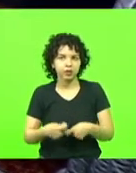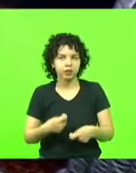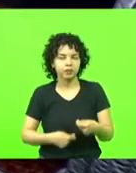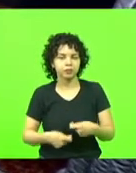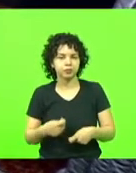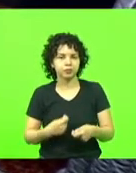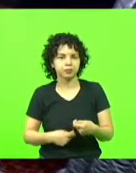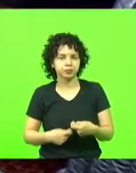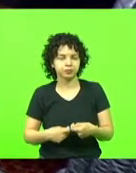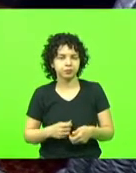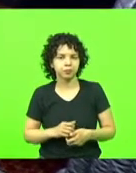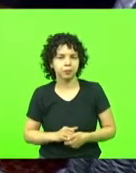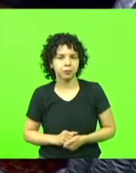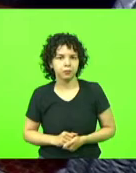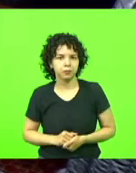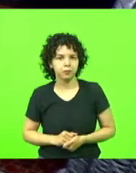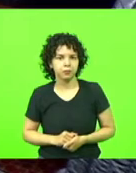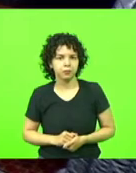ela